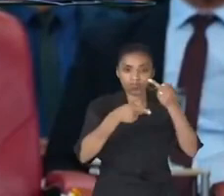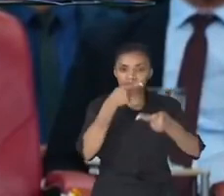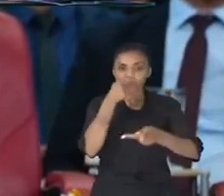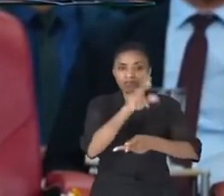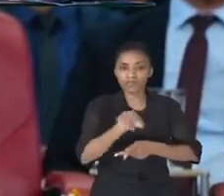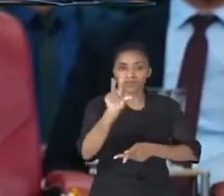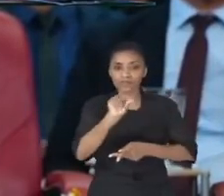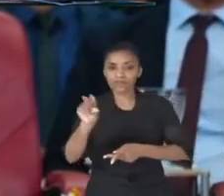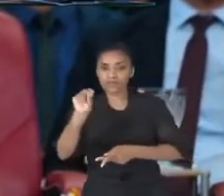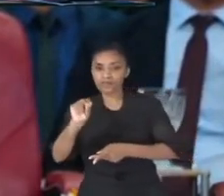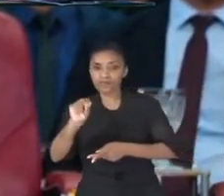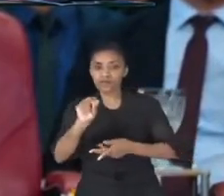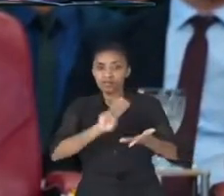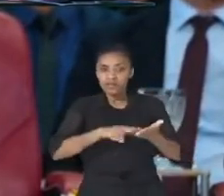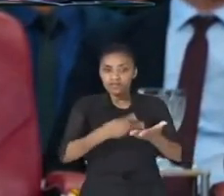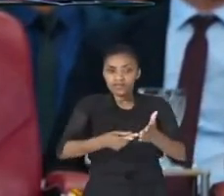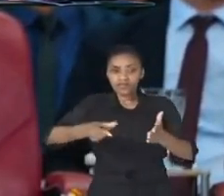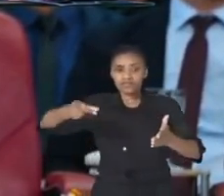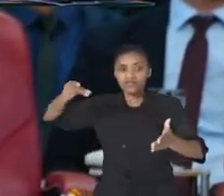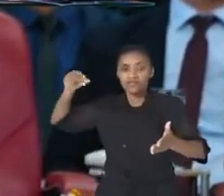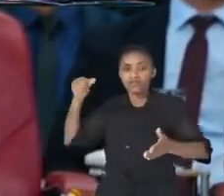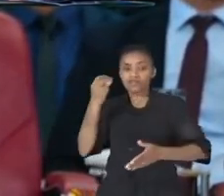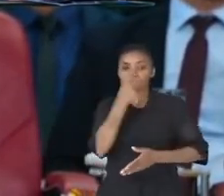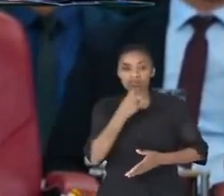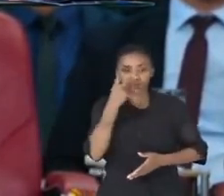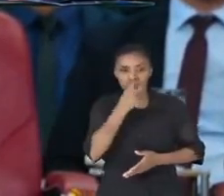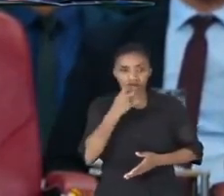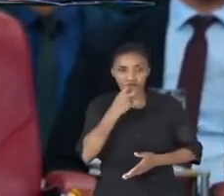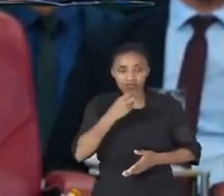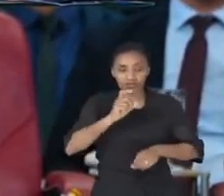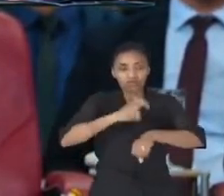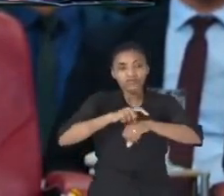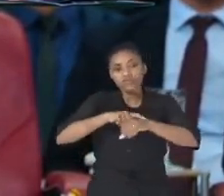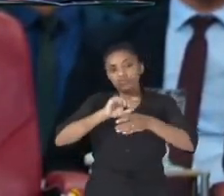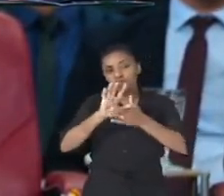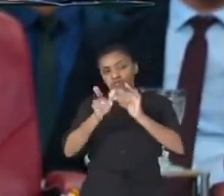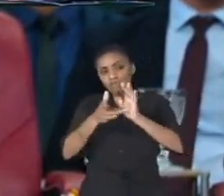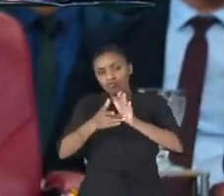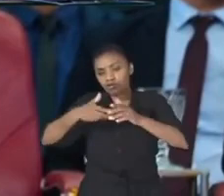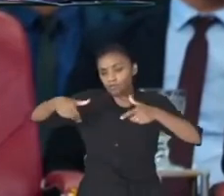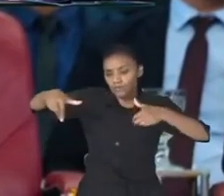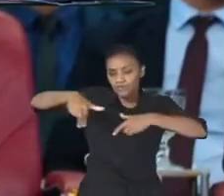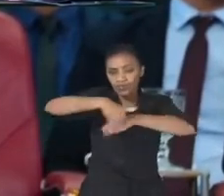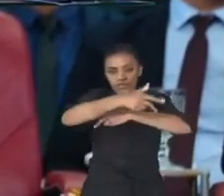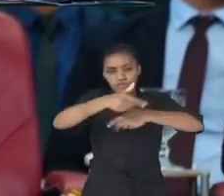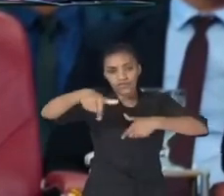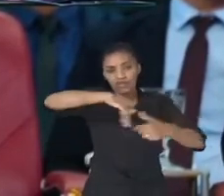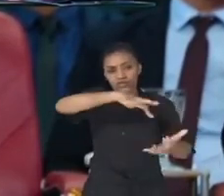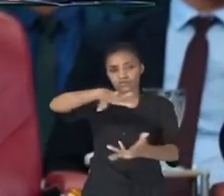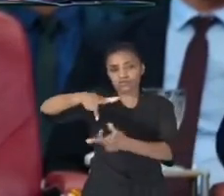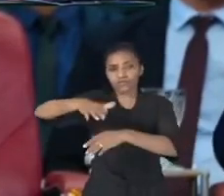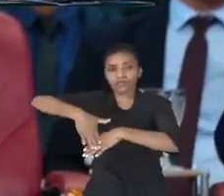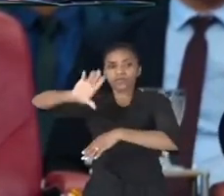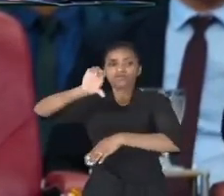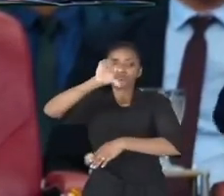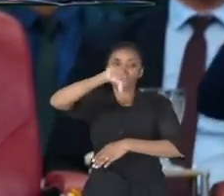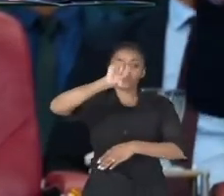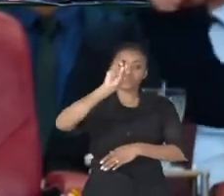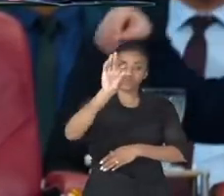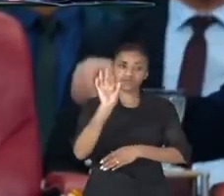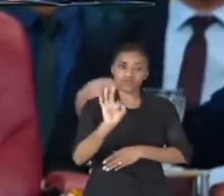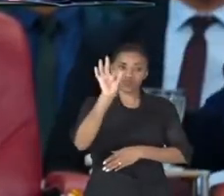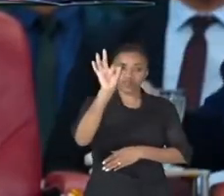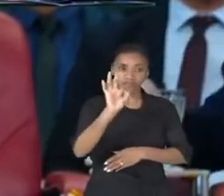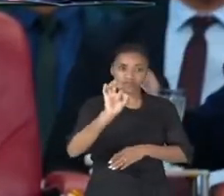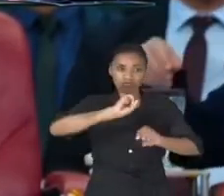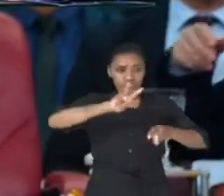A tradição antiga era uma tradição oral. Nos tempos em que Cristo passou por esse mundo, mais de 95% dos judeus não